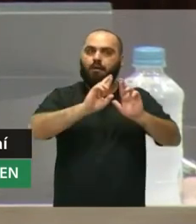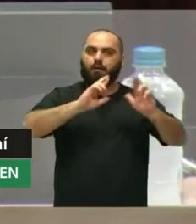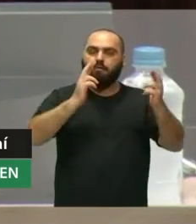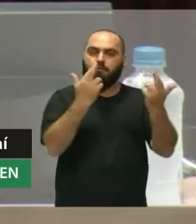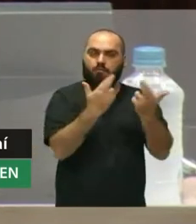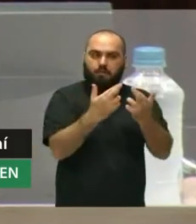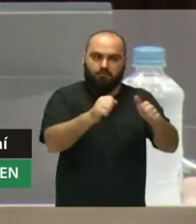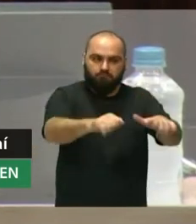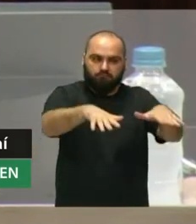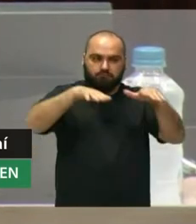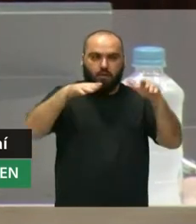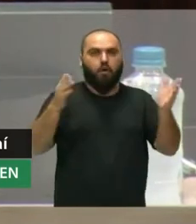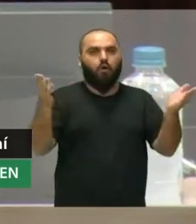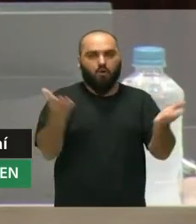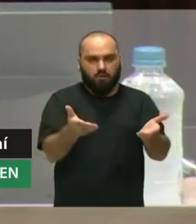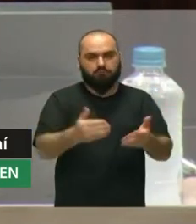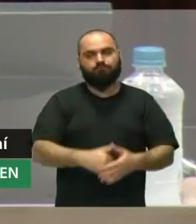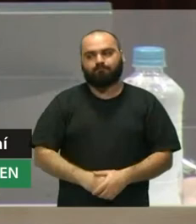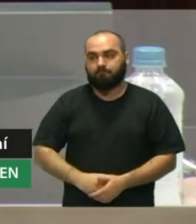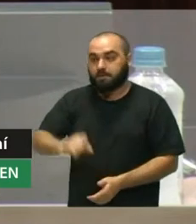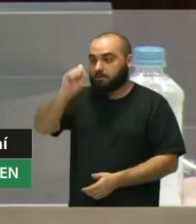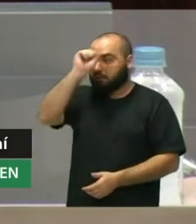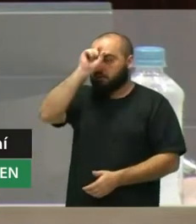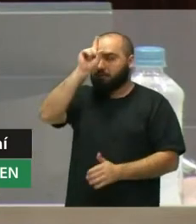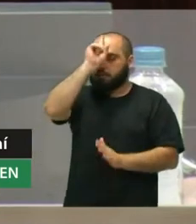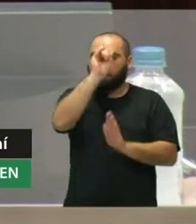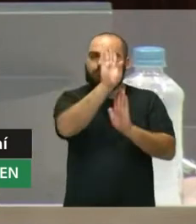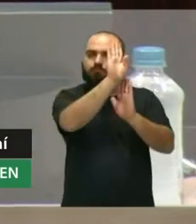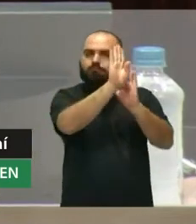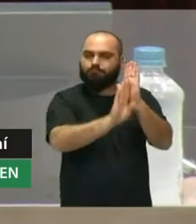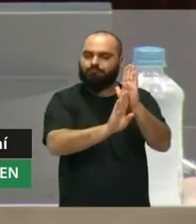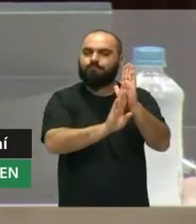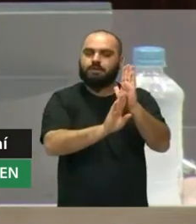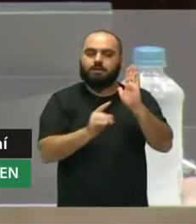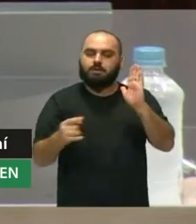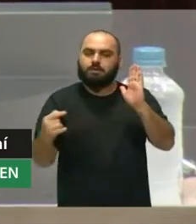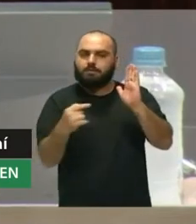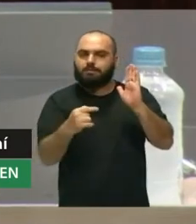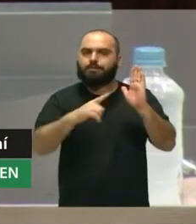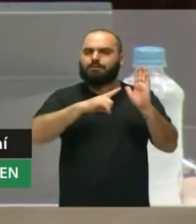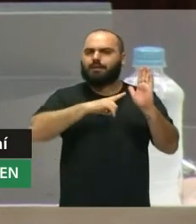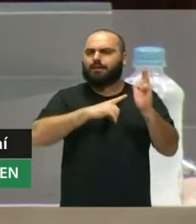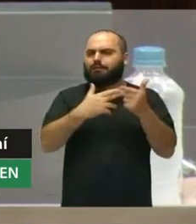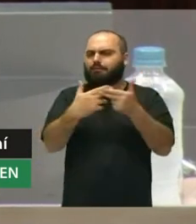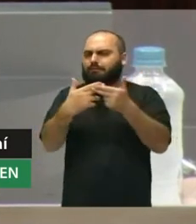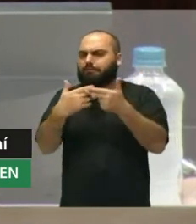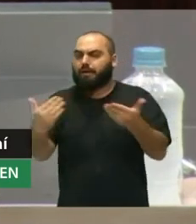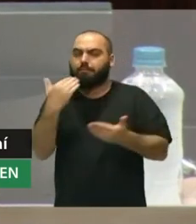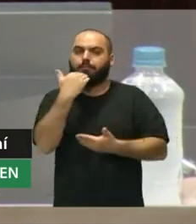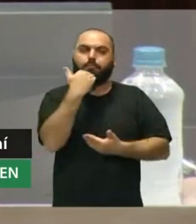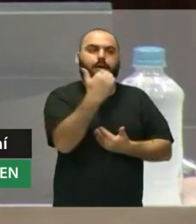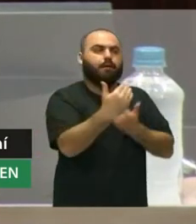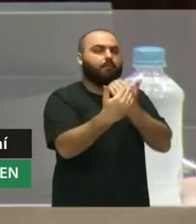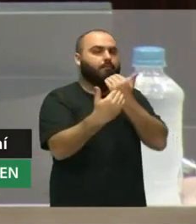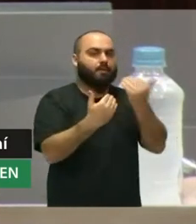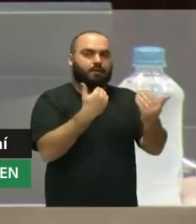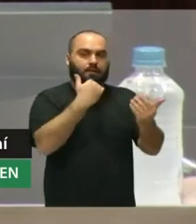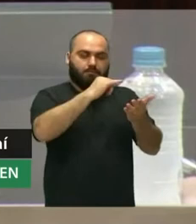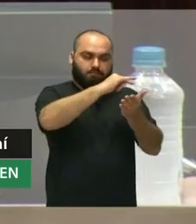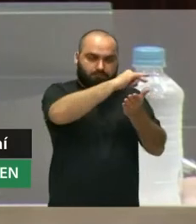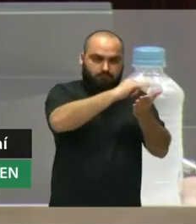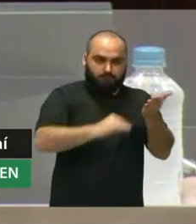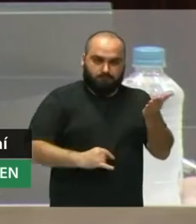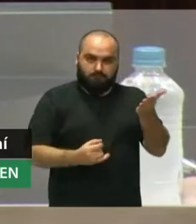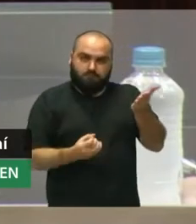Marieta. Nessa casa, a gente produz muitas indicações e muitos requerimentos